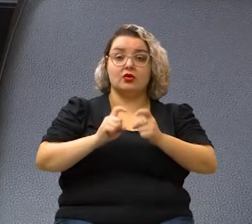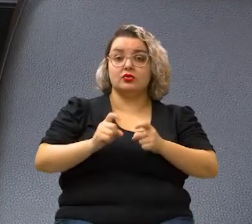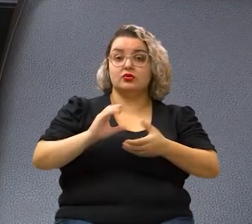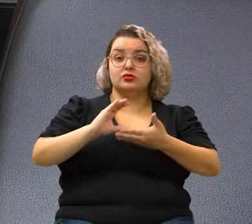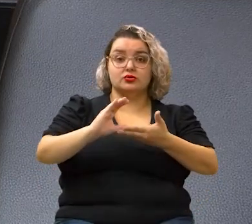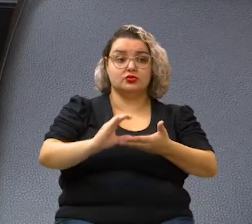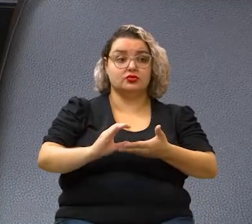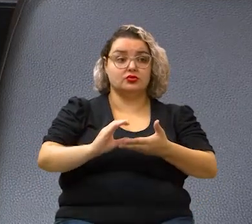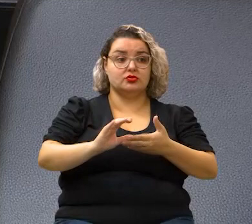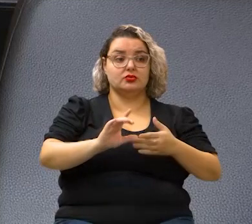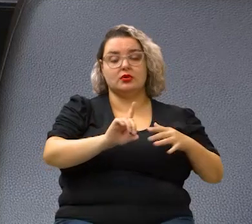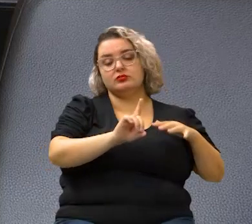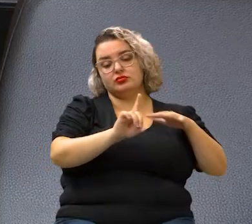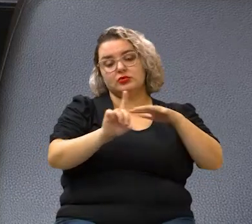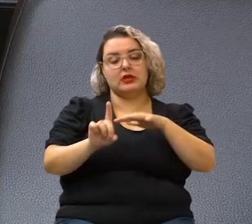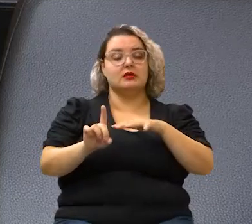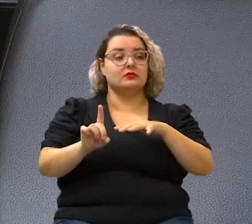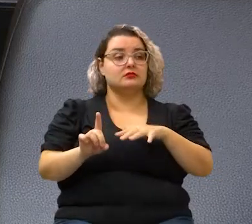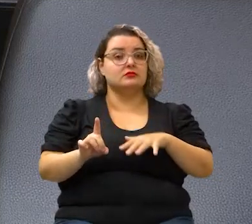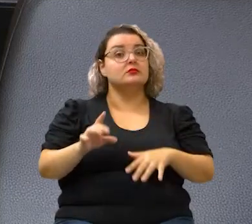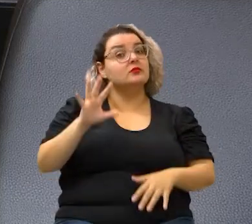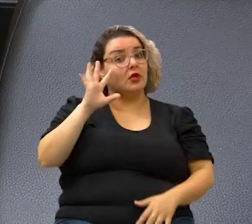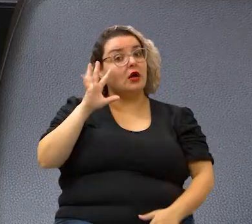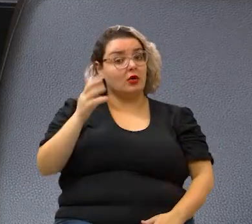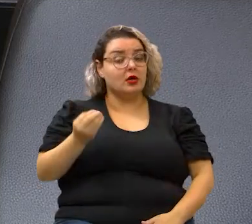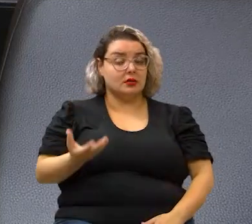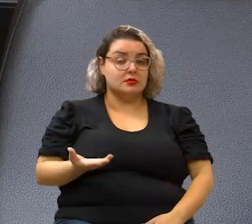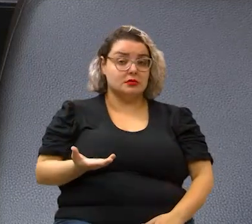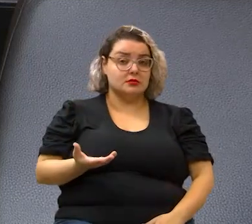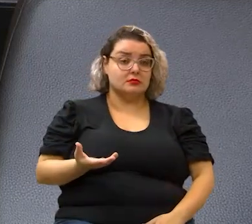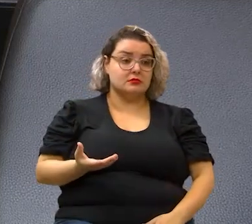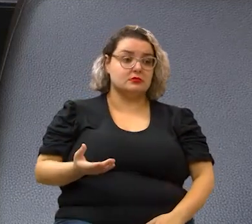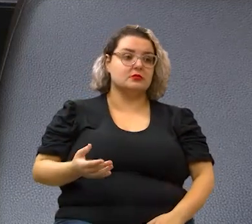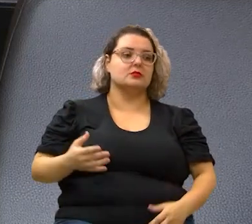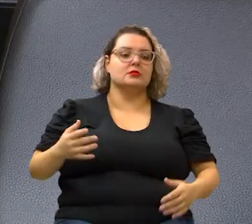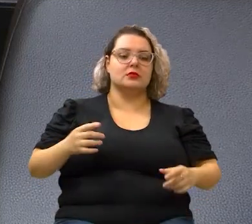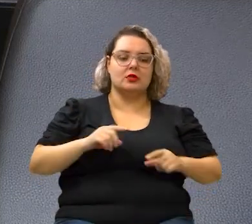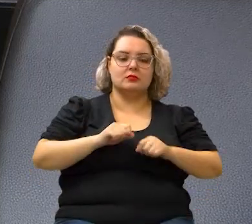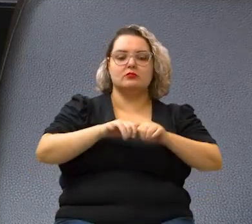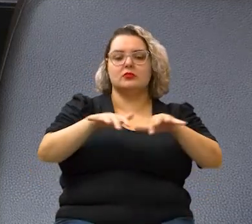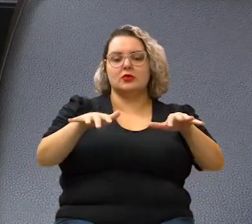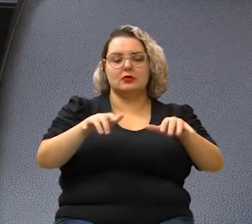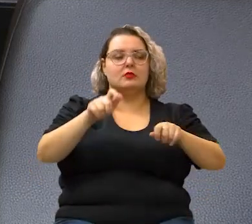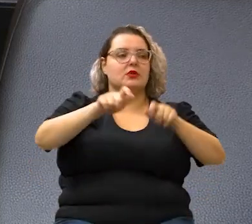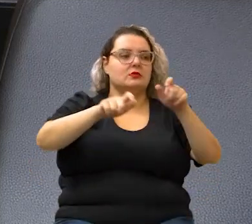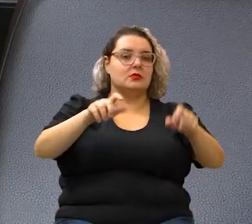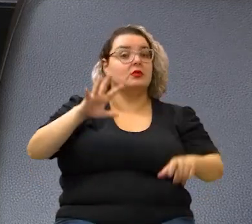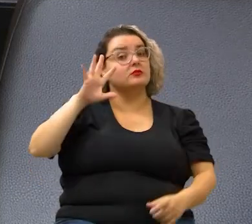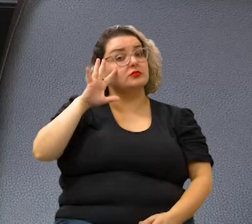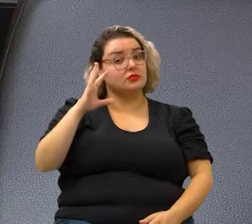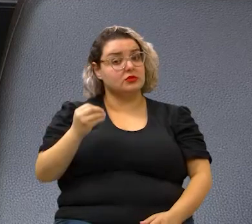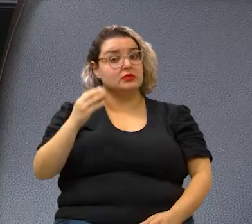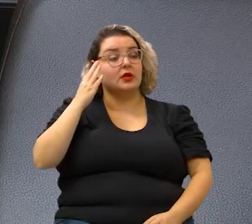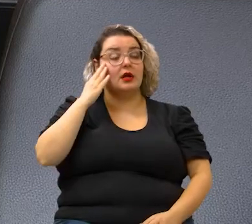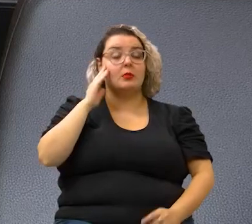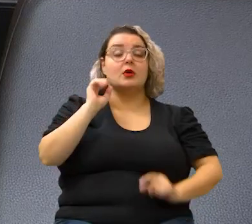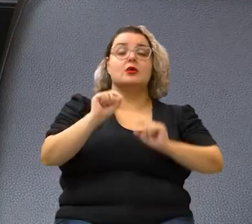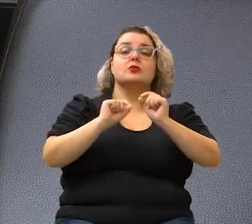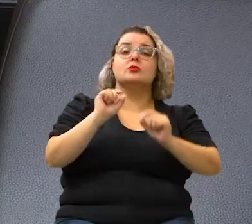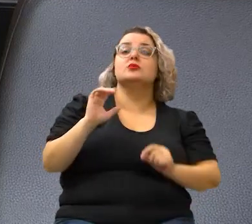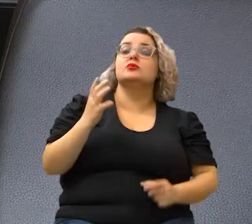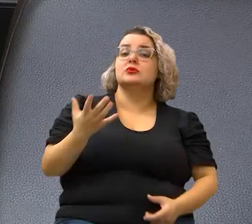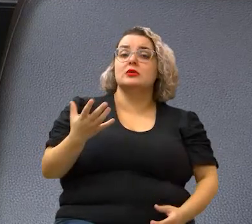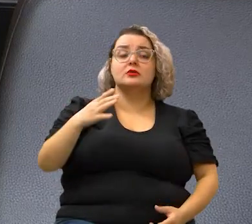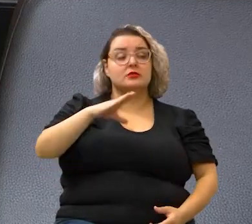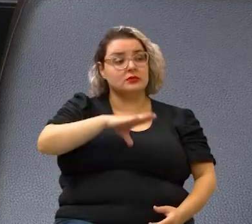a reunião do conselho, os seus seguidores automaticamente vão tomar conhecimento. Então assim, você vai multiplicando, mais pessoas vão tomando